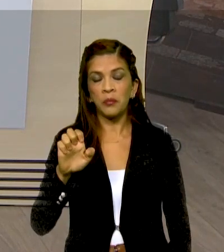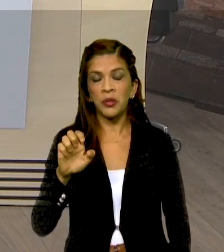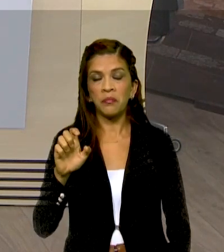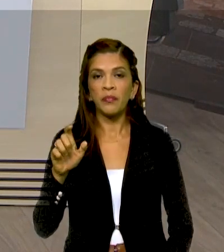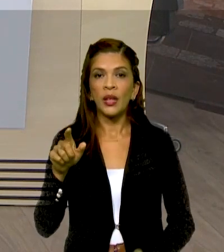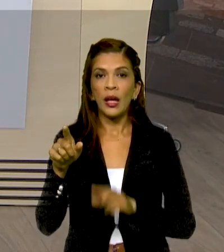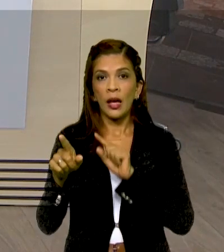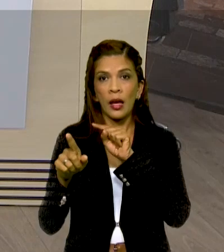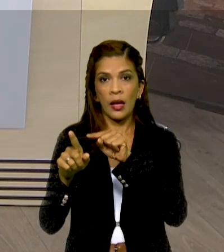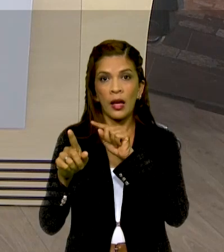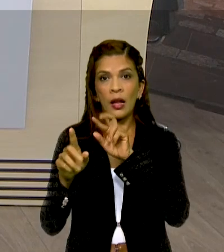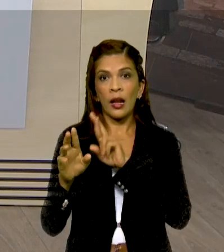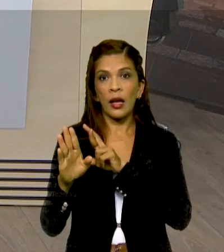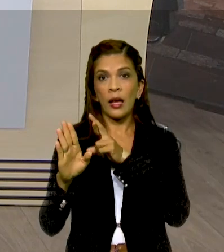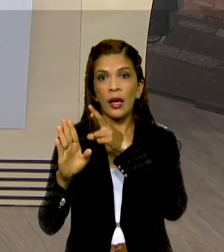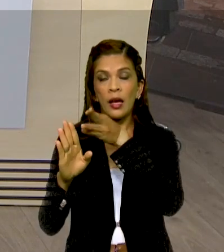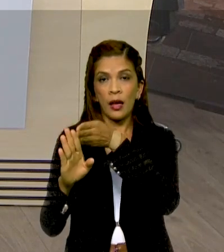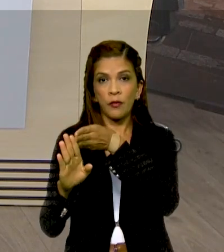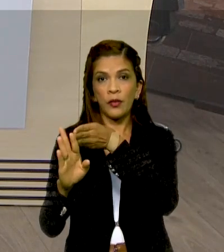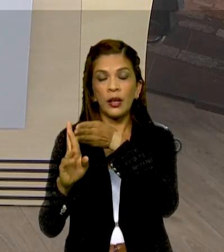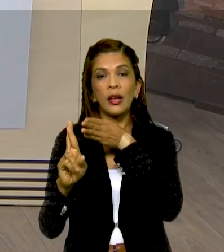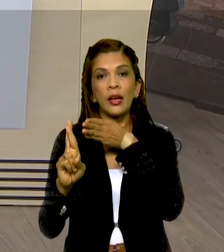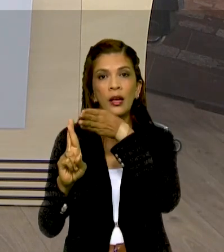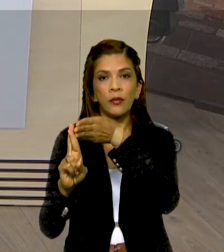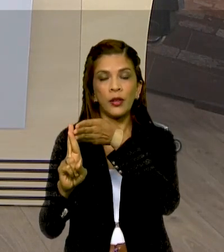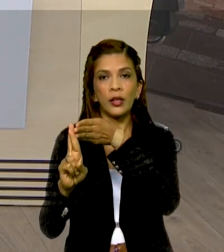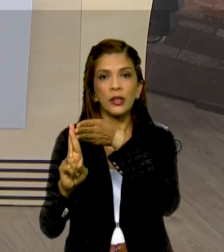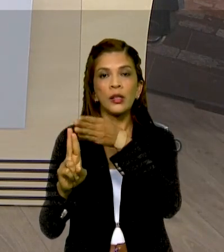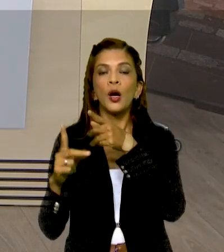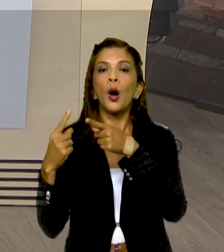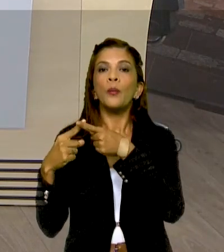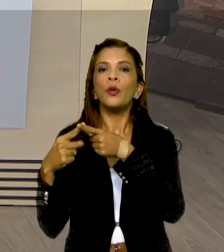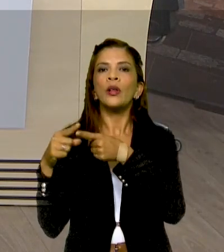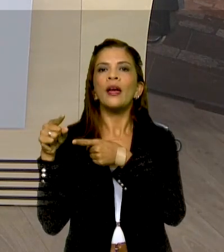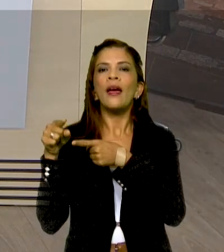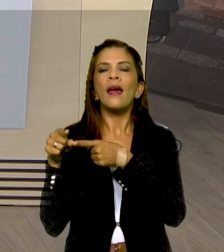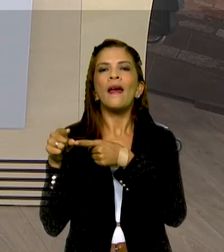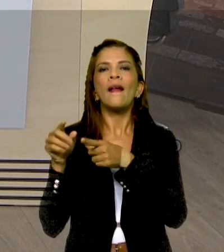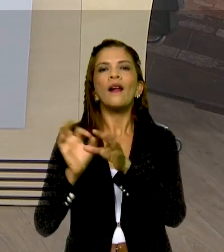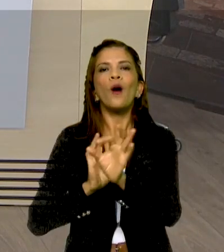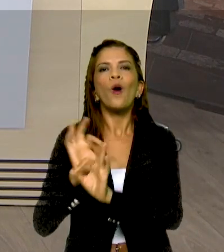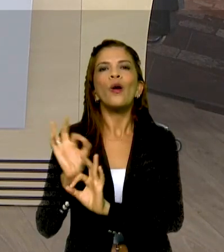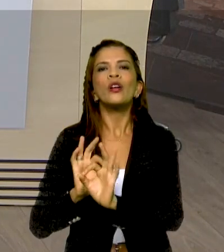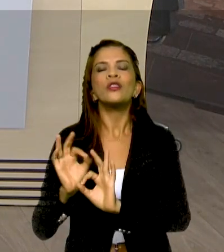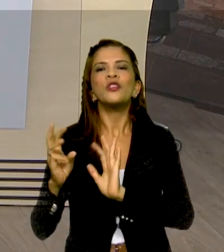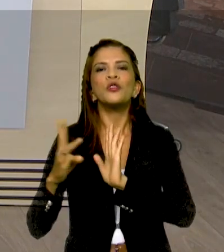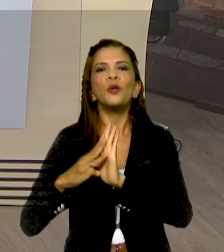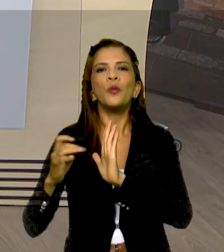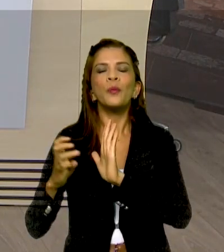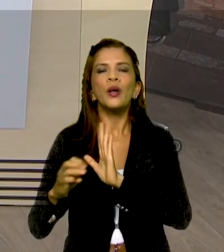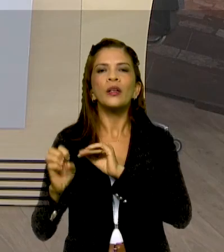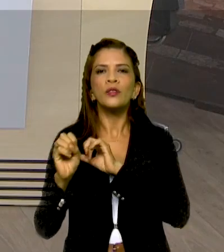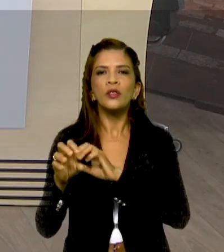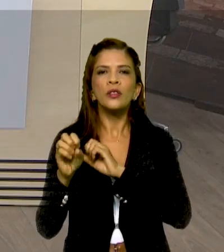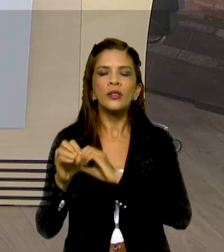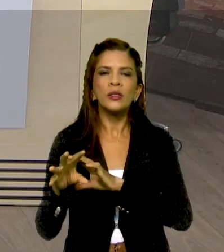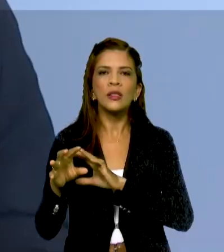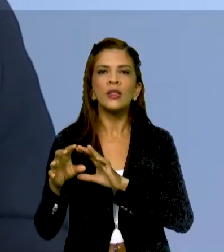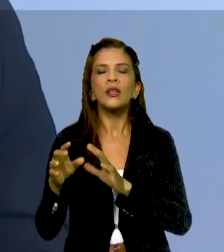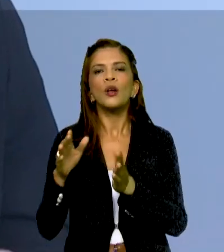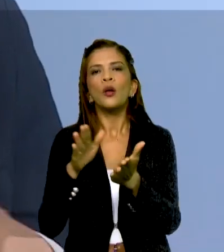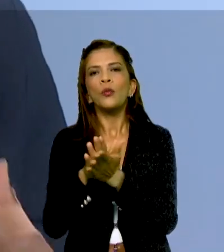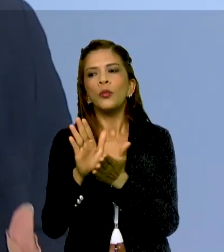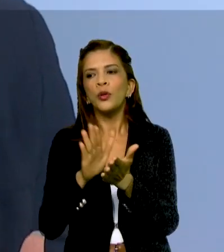porque ela foi a que primeiro sistematizou um método mais conciso de ensino de Libras, né, que criou um livro que vinha